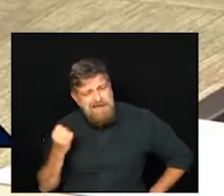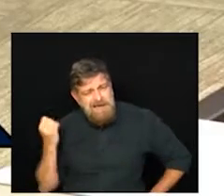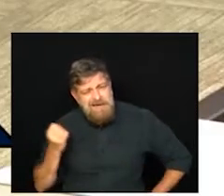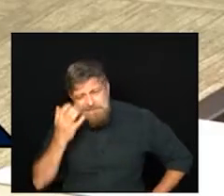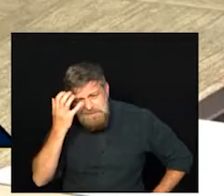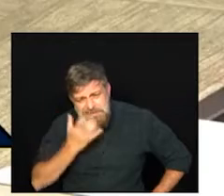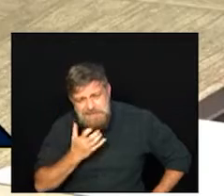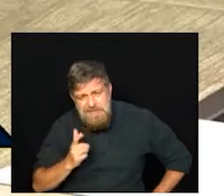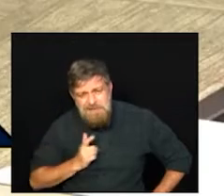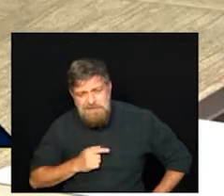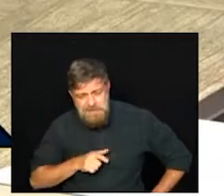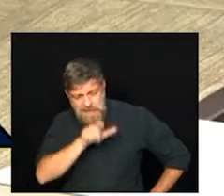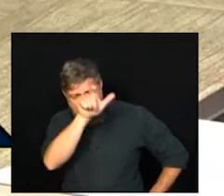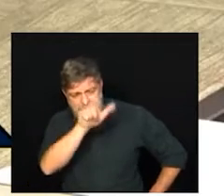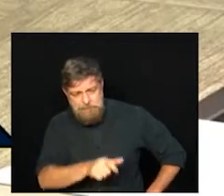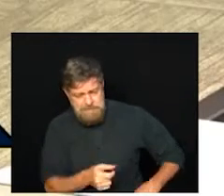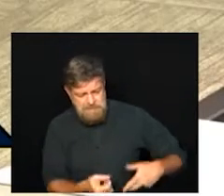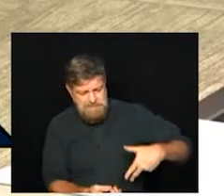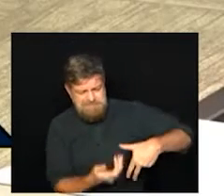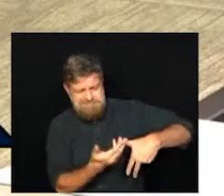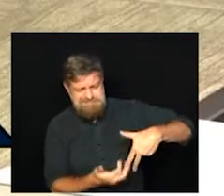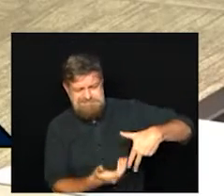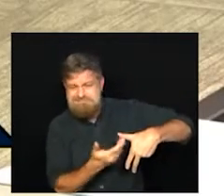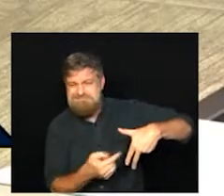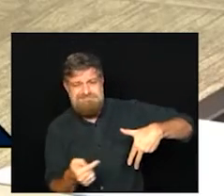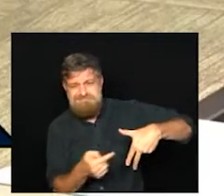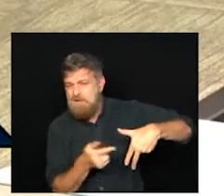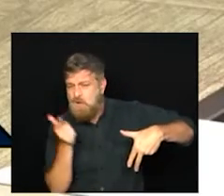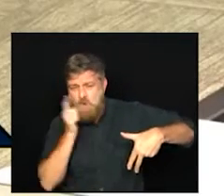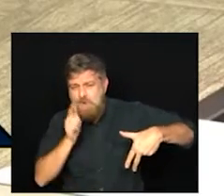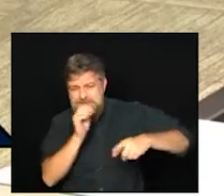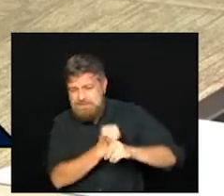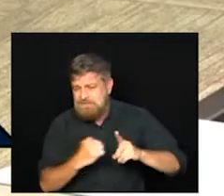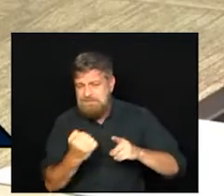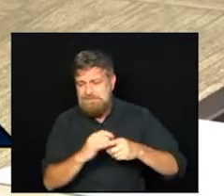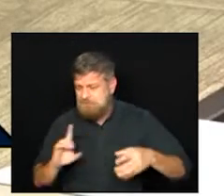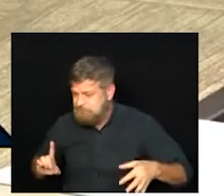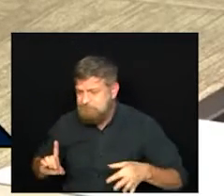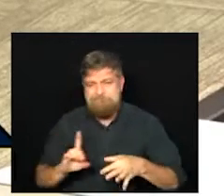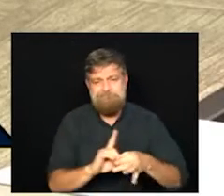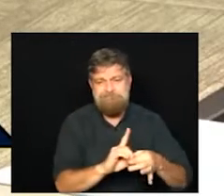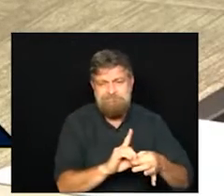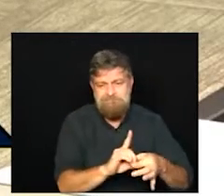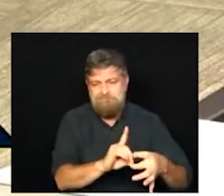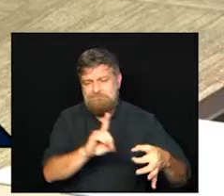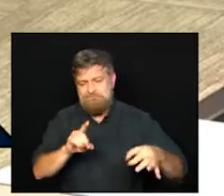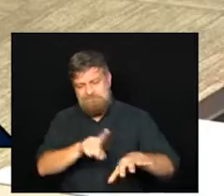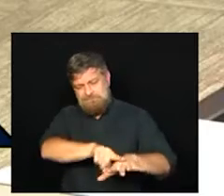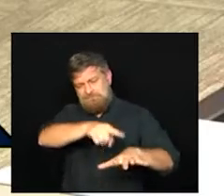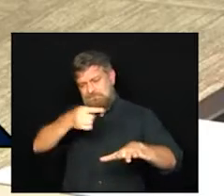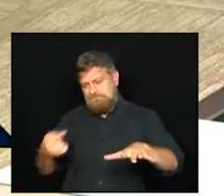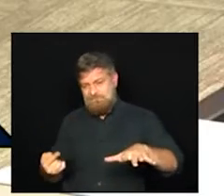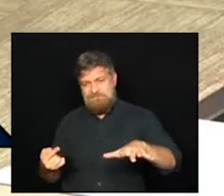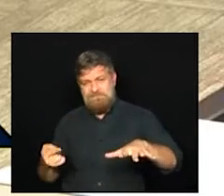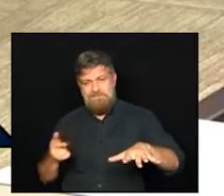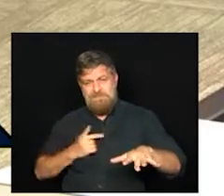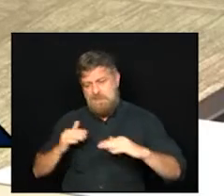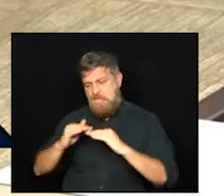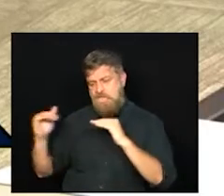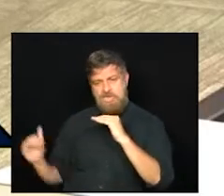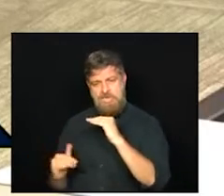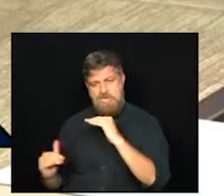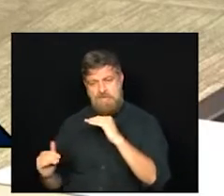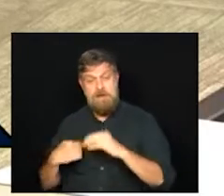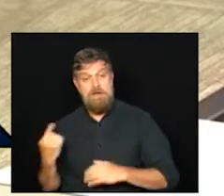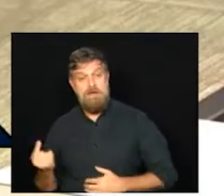com relação a isso, das pessoas muitas vezes queimadas não conseguir acesso social, irem para as margens sociais. E